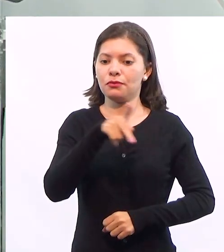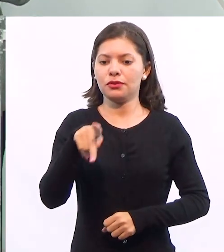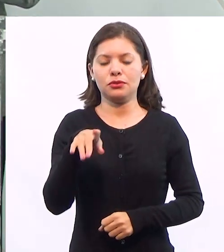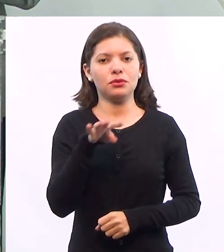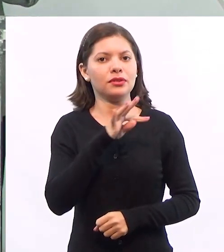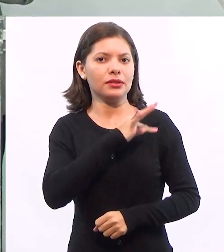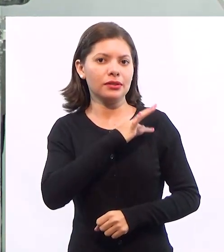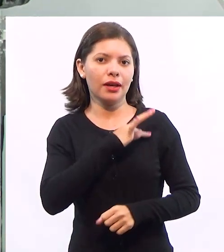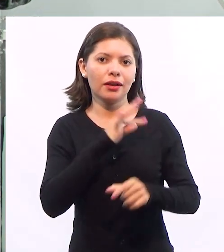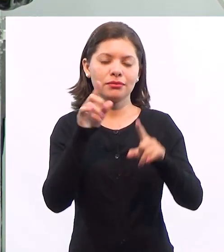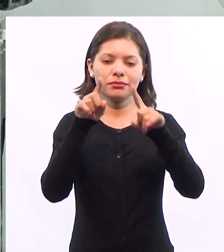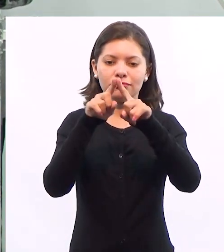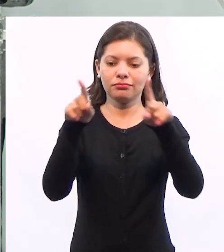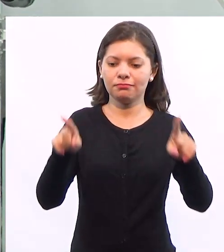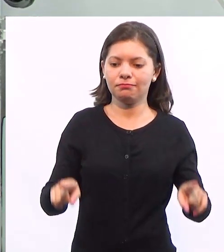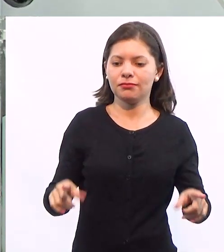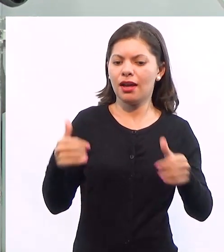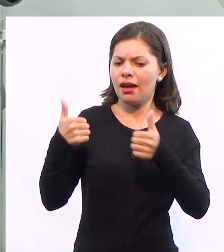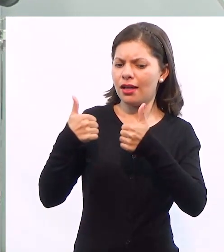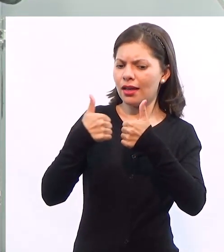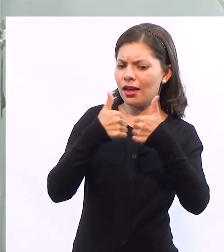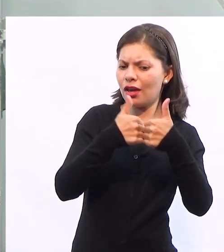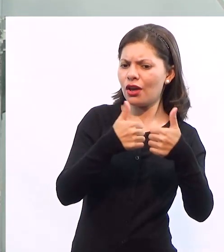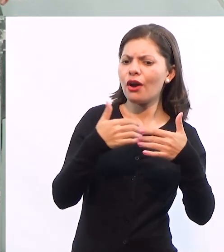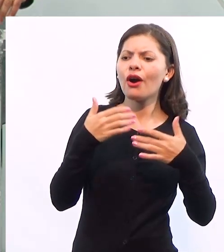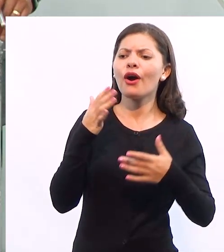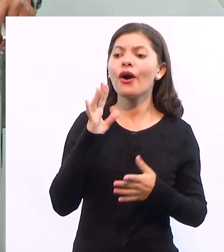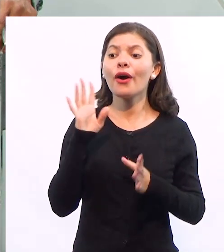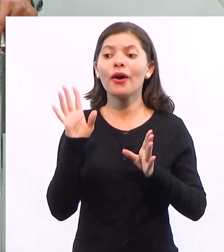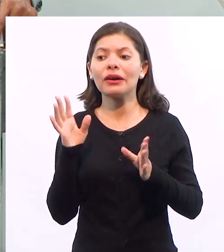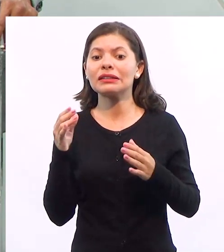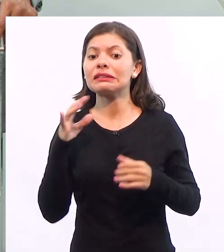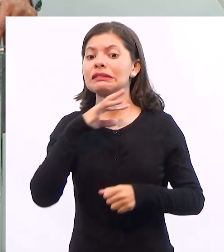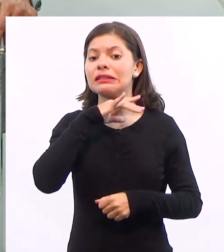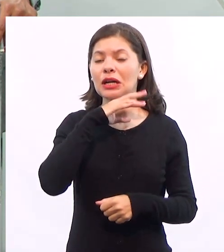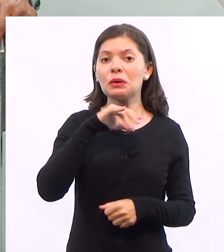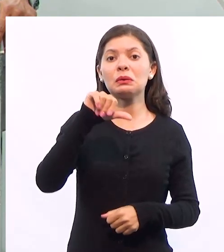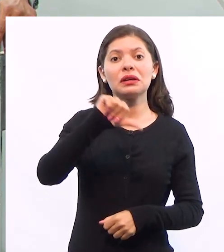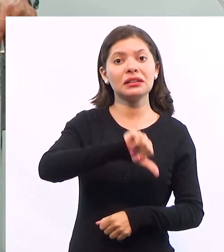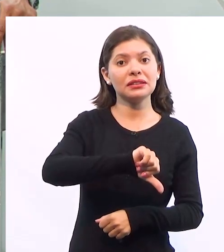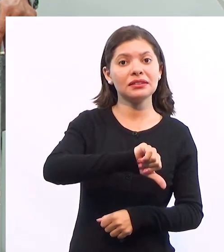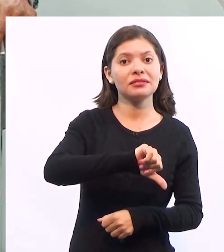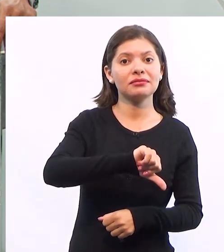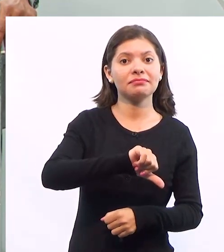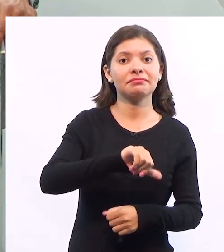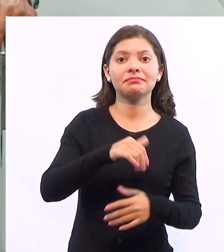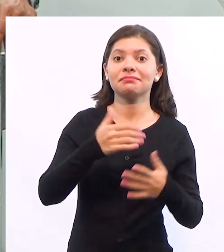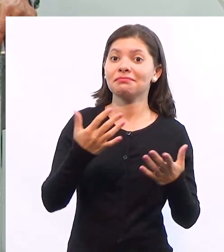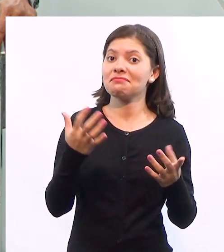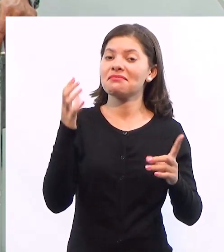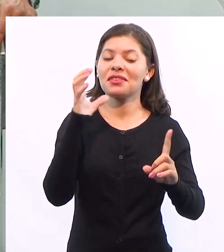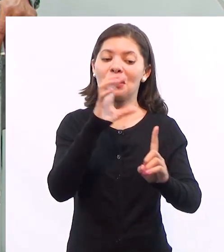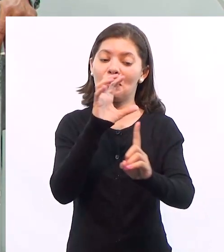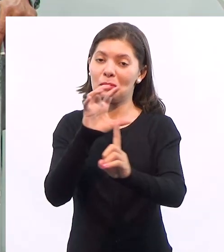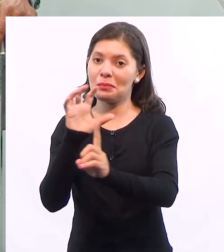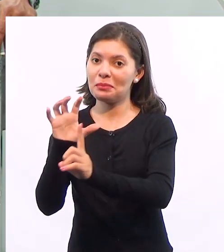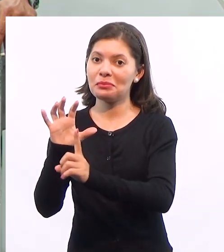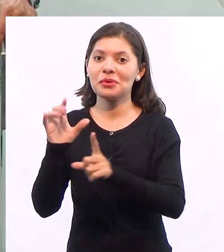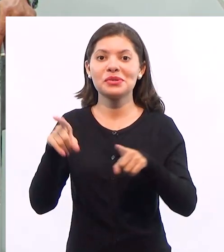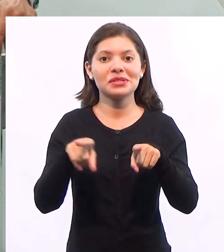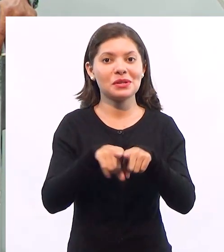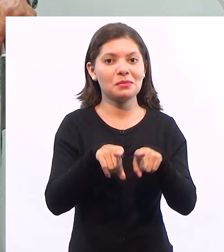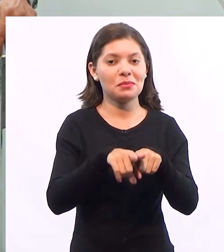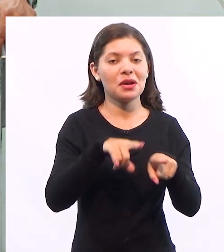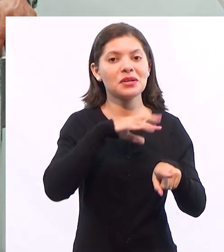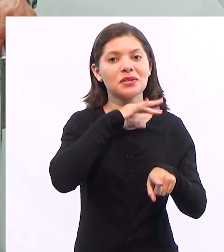tá, a seguir o meu ritmo. Ó, gente, o negócio está ruim aí, ó. né, eu poderia influenciar eles a também serem ruins